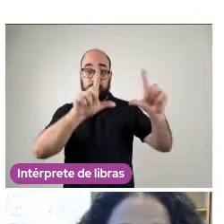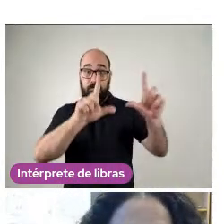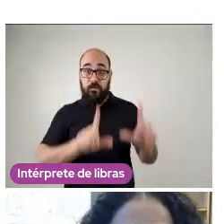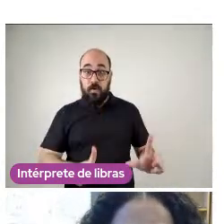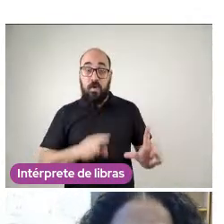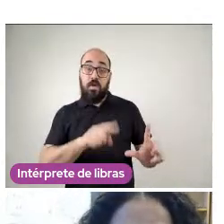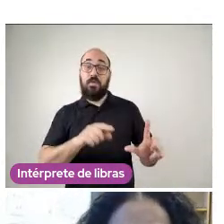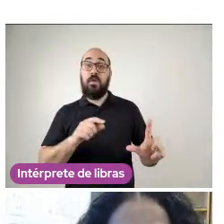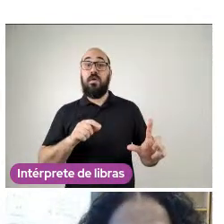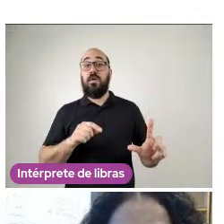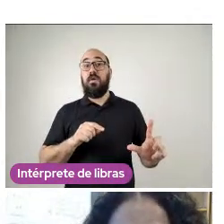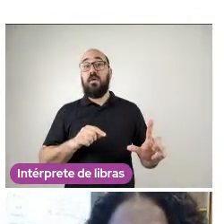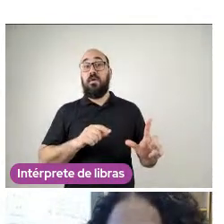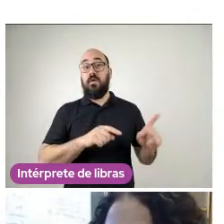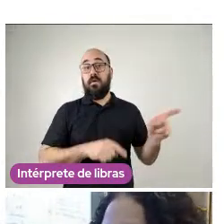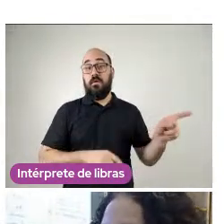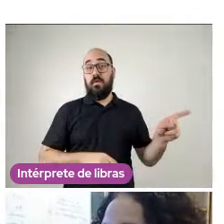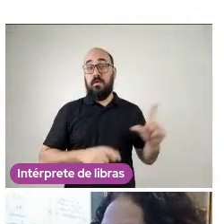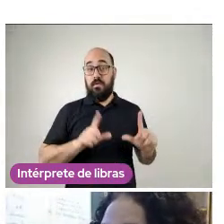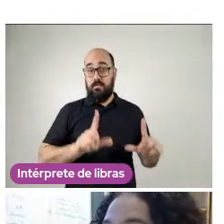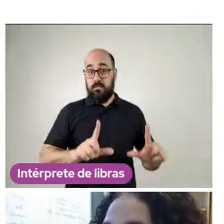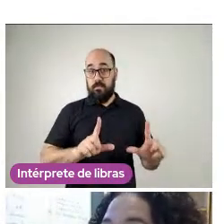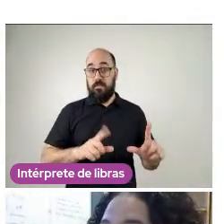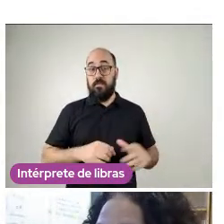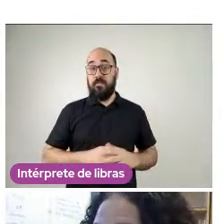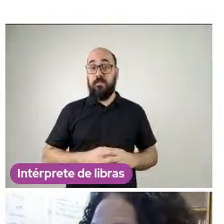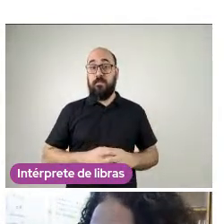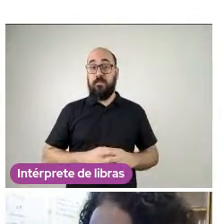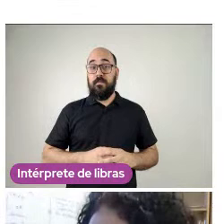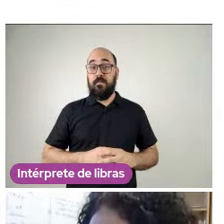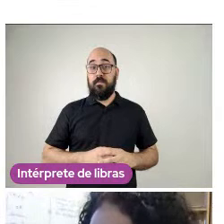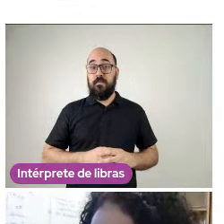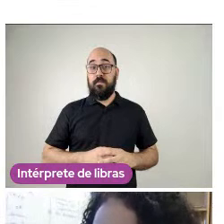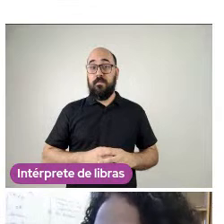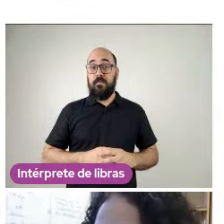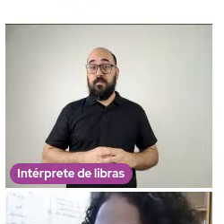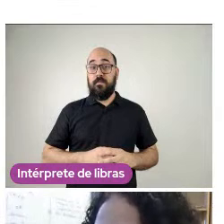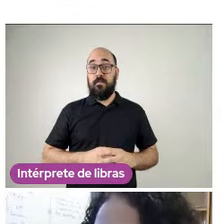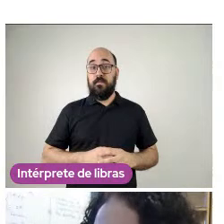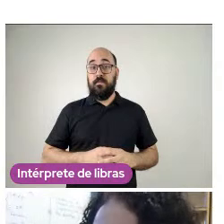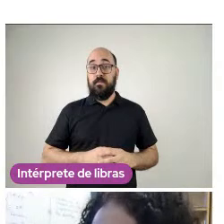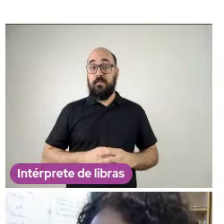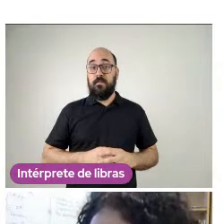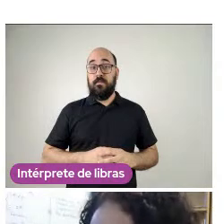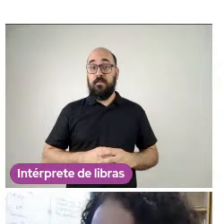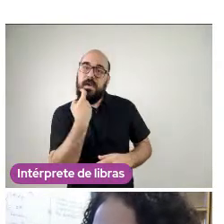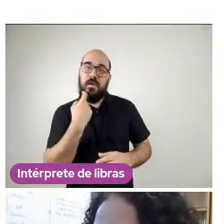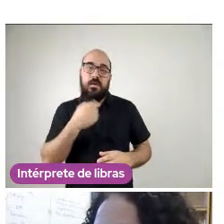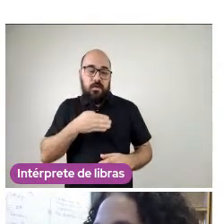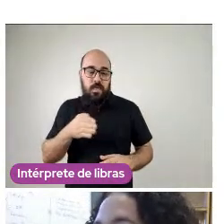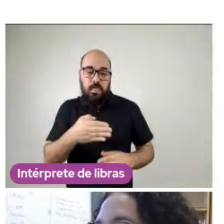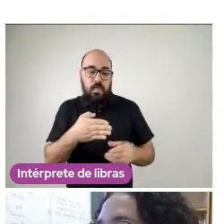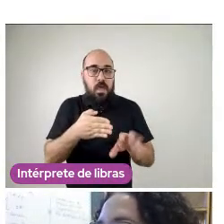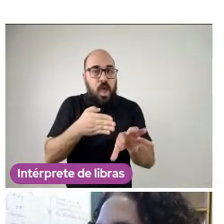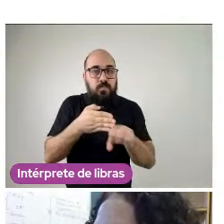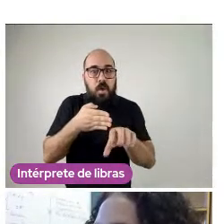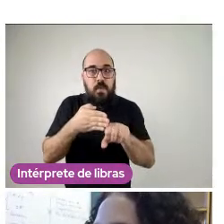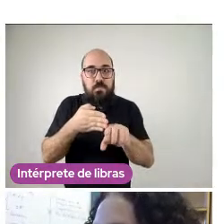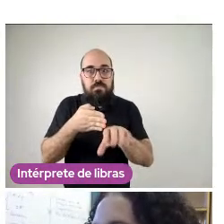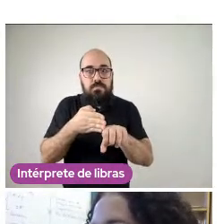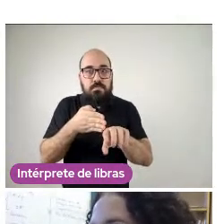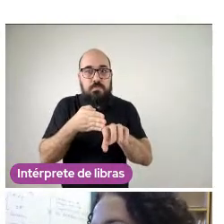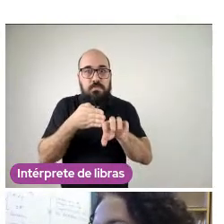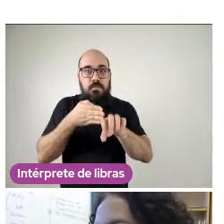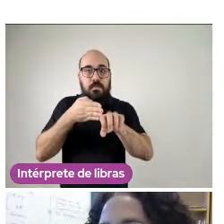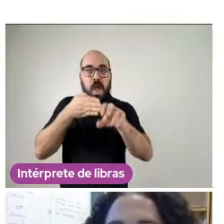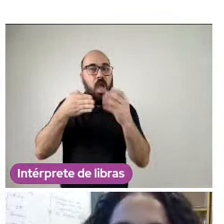envenenamento. Desculpa, as palavras em espanhol estão vindo na minha cabeça. Causadas pela peixe, né, que acumula essas toxinas e que tem uma